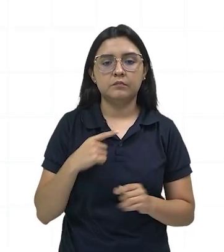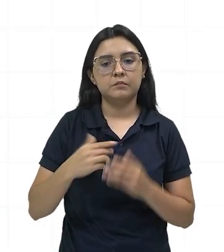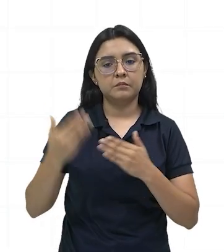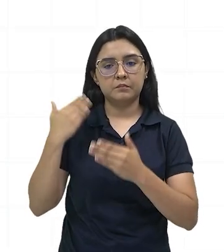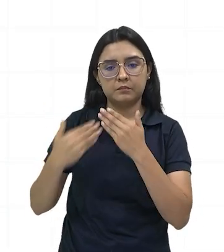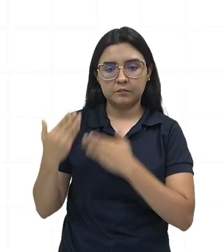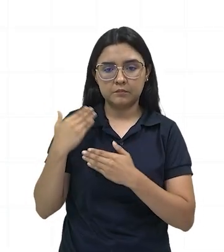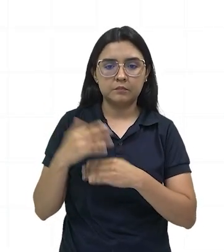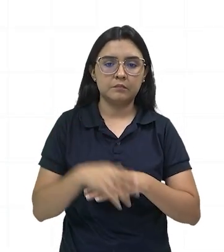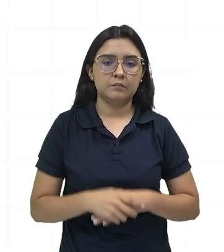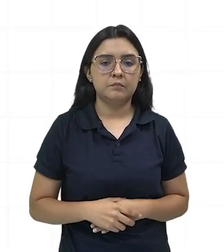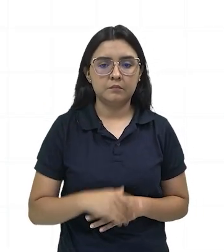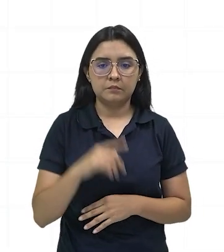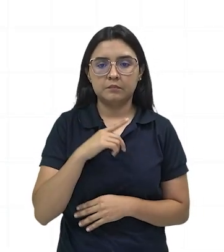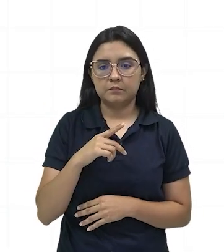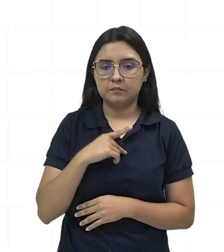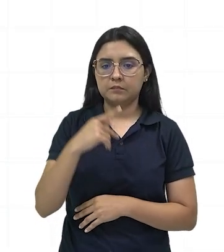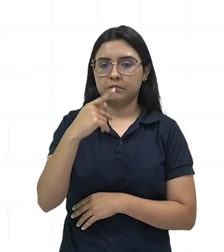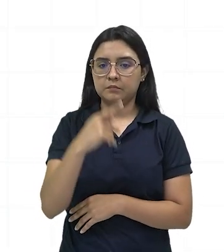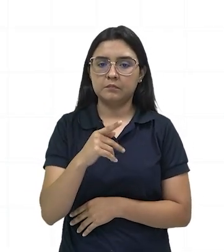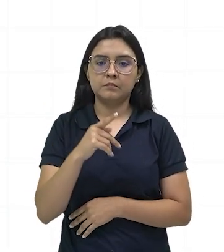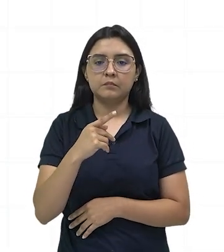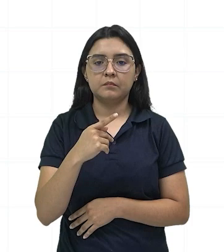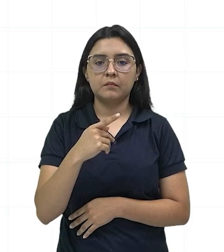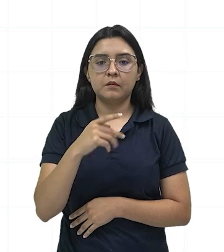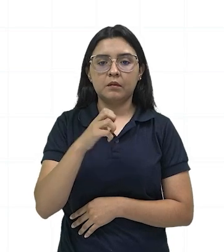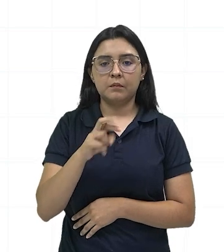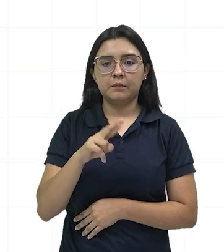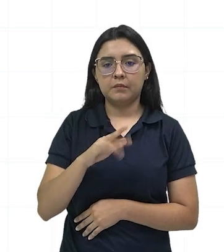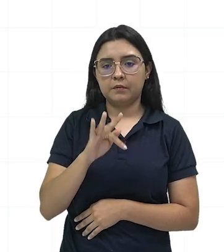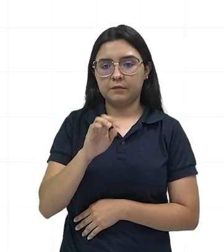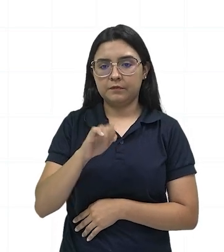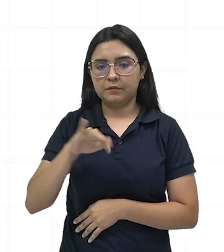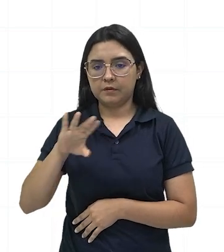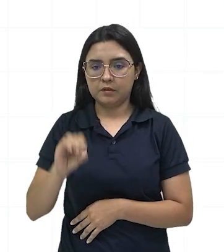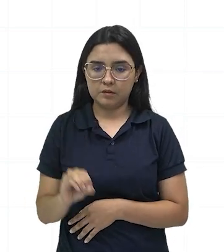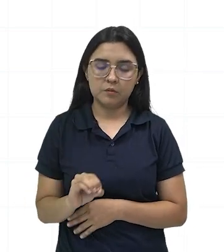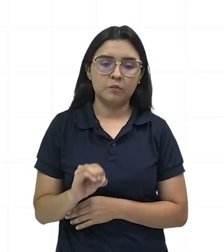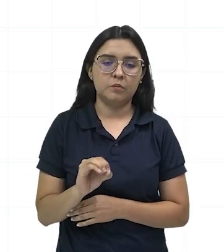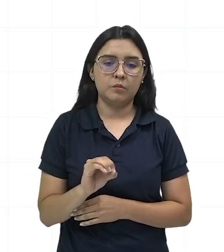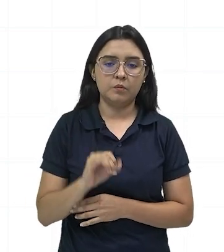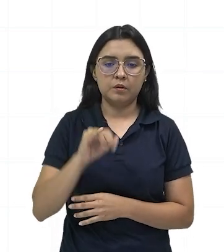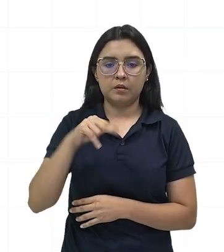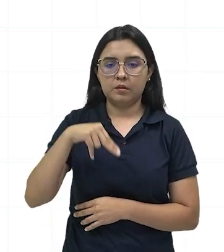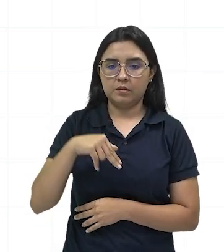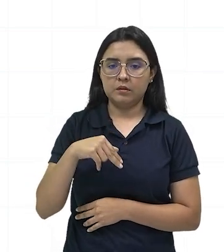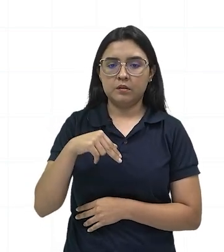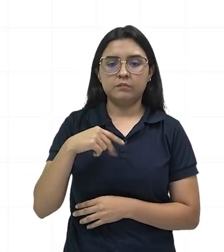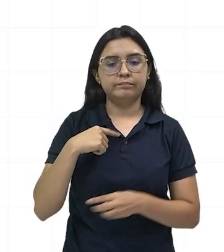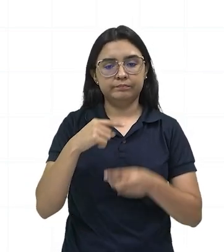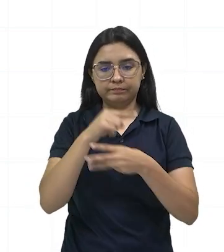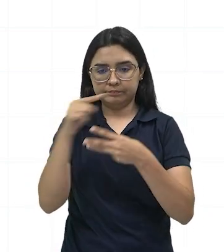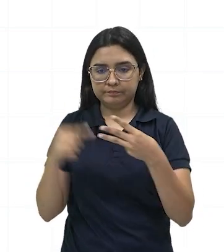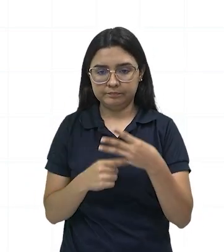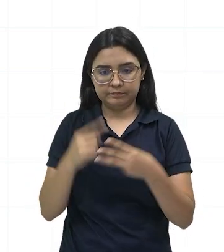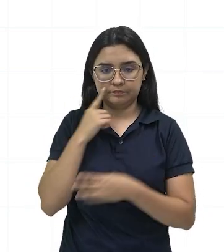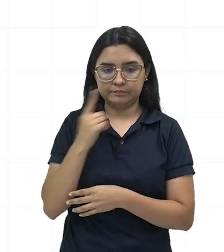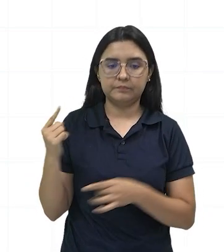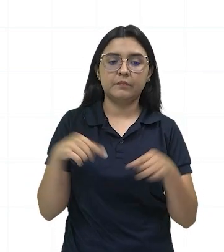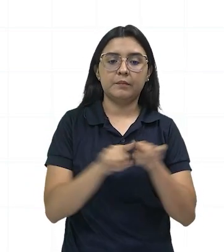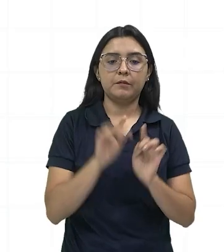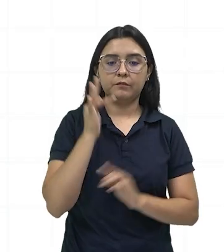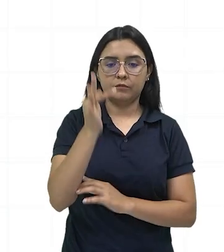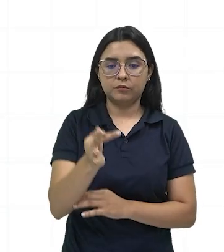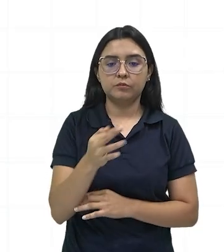passado perfeito, imperfeito e mais que perfeito. E nós temos o nosso futuro, que pode ser um futuro do presente ou